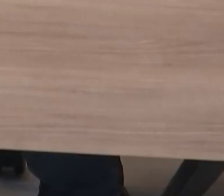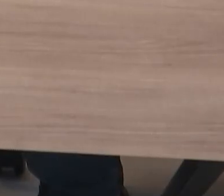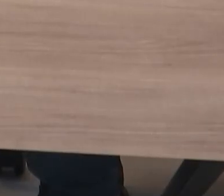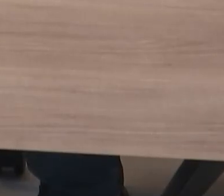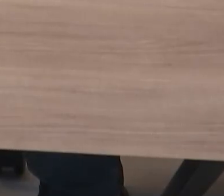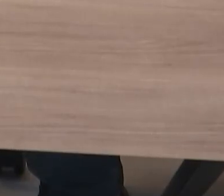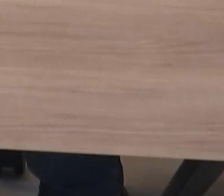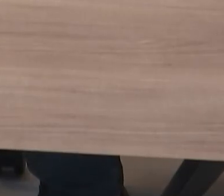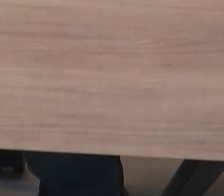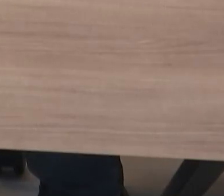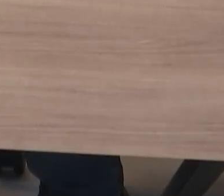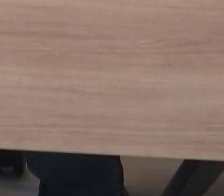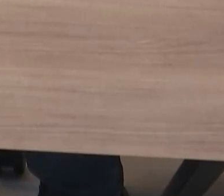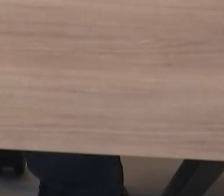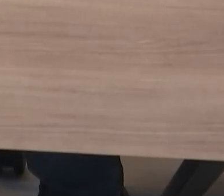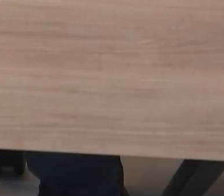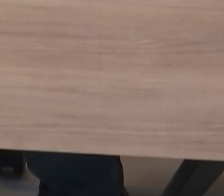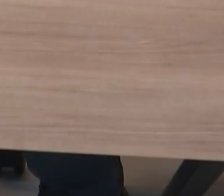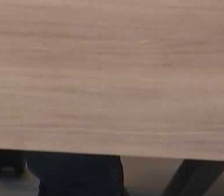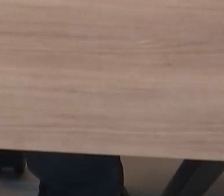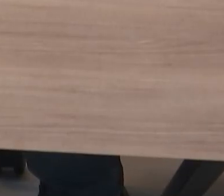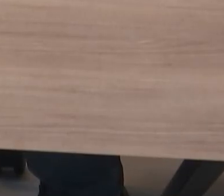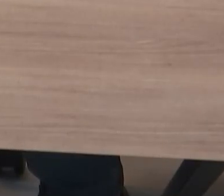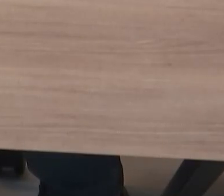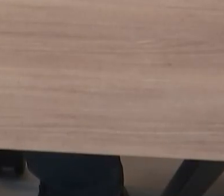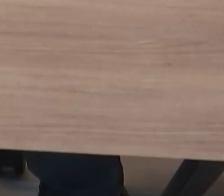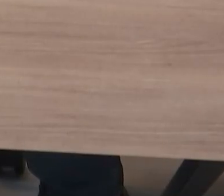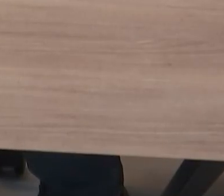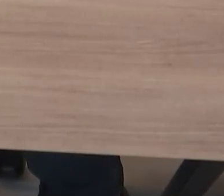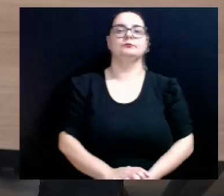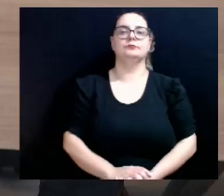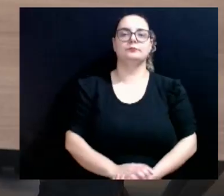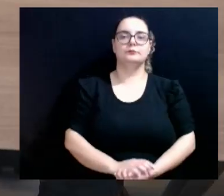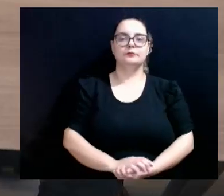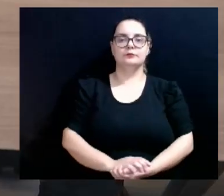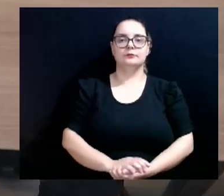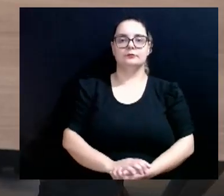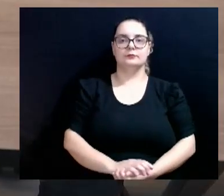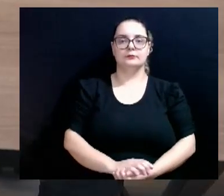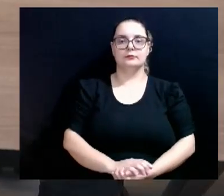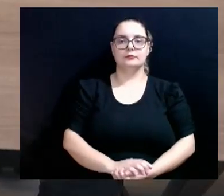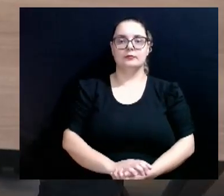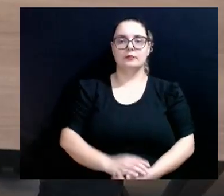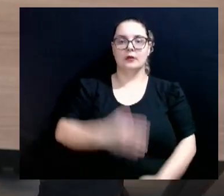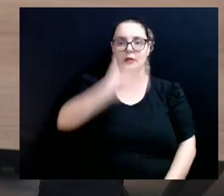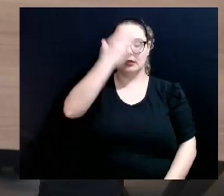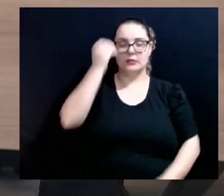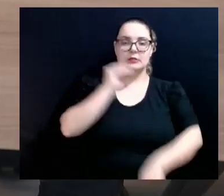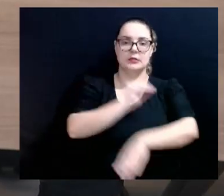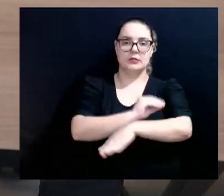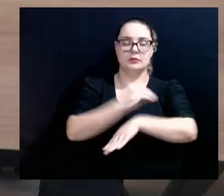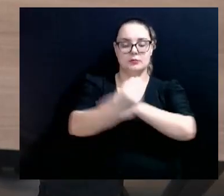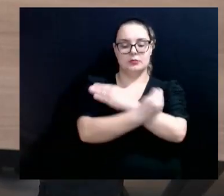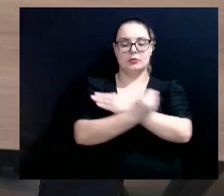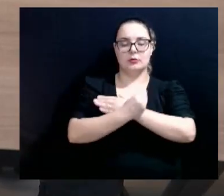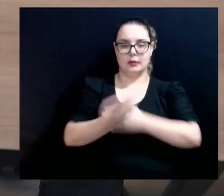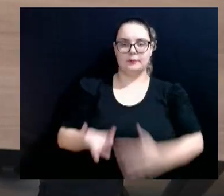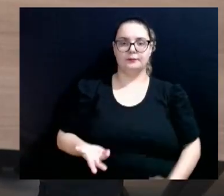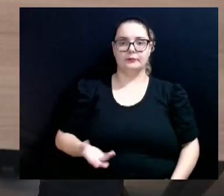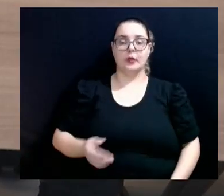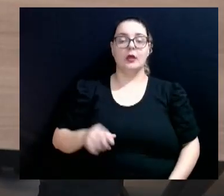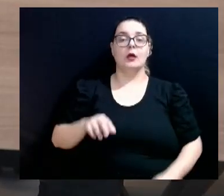a companheira, quem quer que seja, e ela não esquece de cuidar de si mesma. Então, o fato de ir pelo menos uma vez por